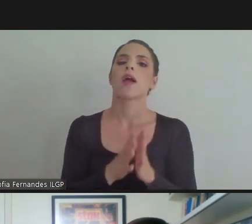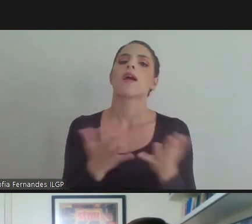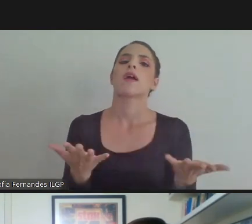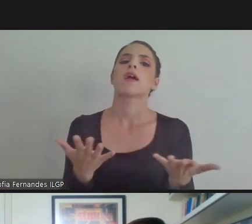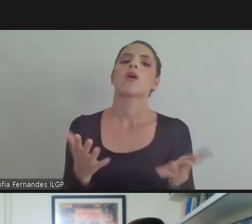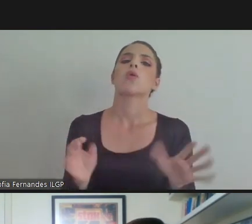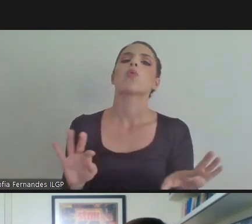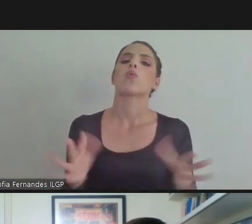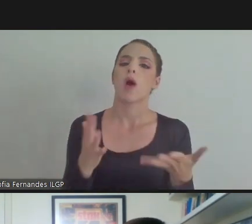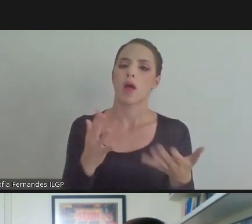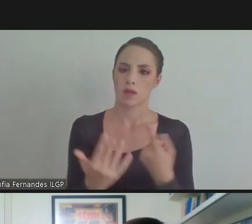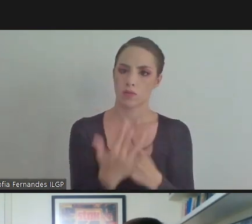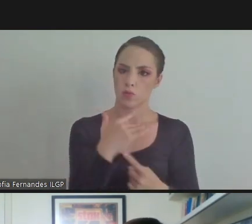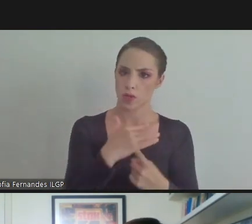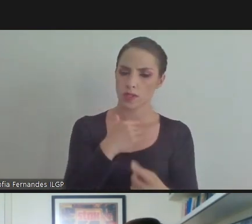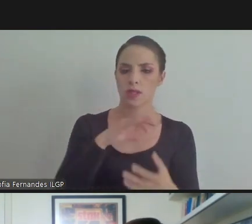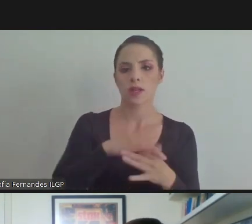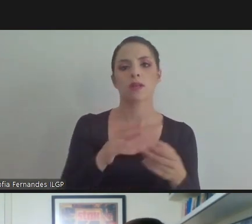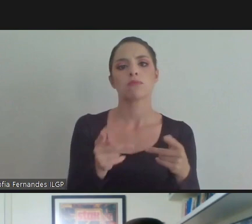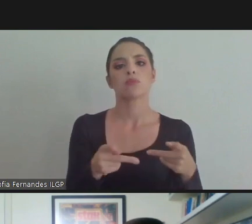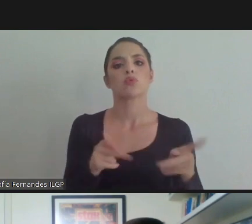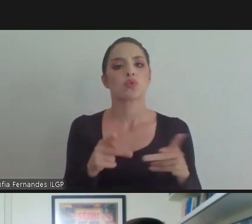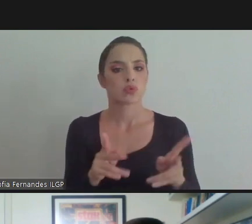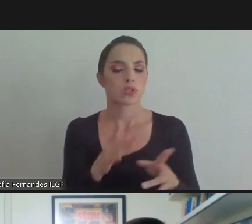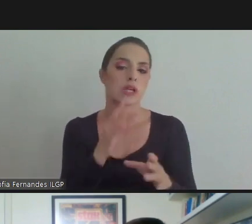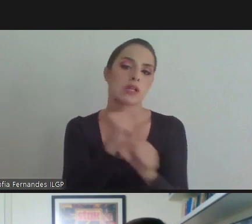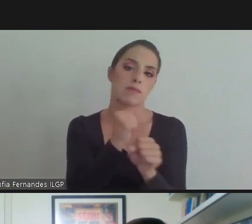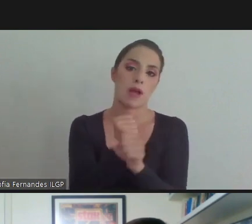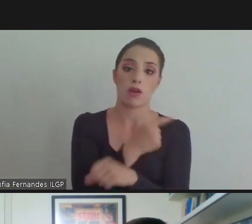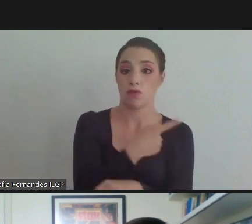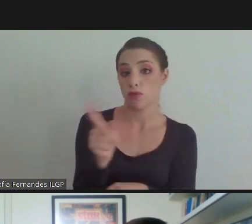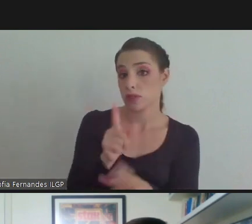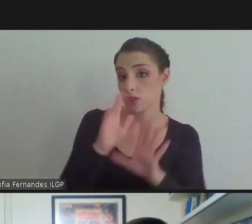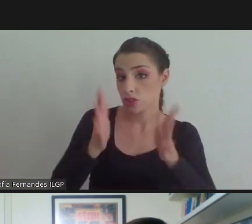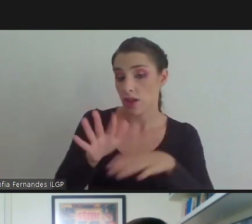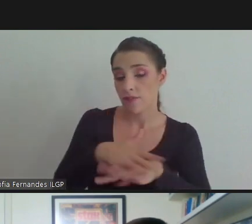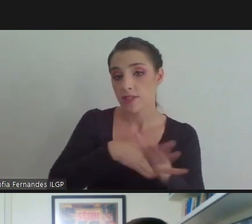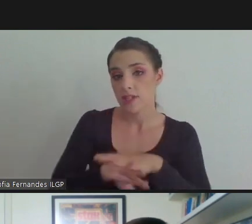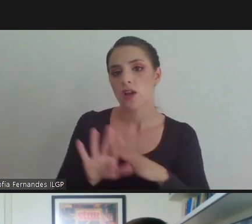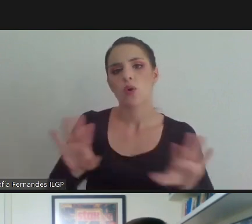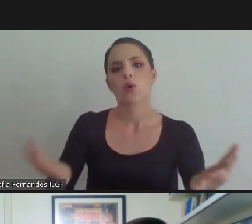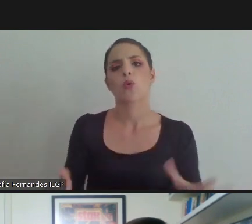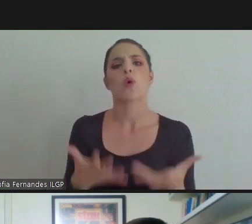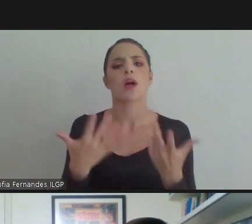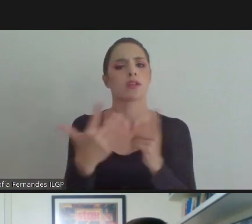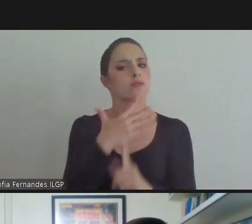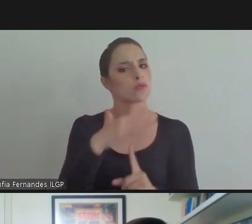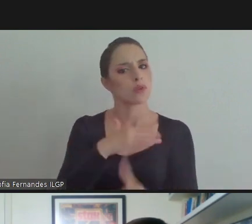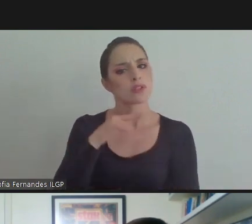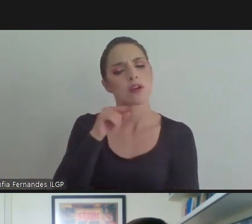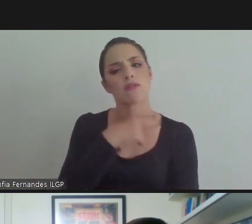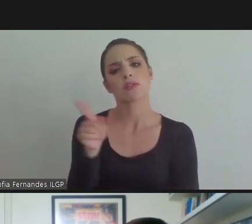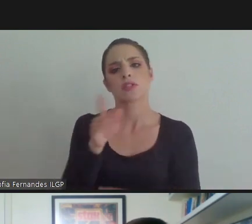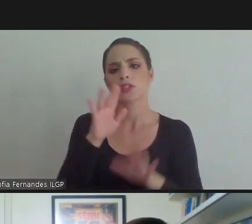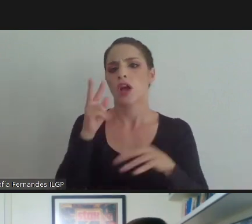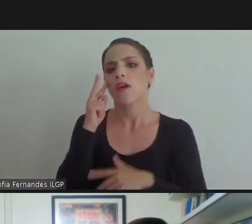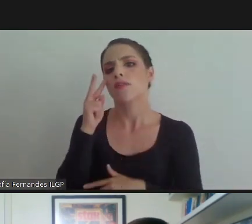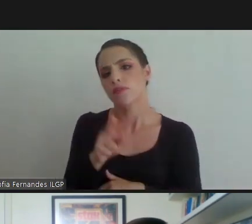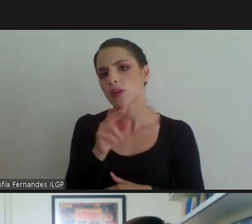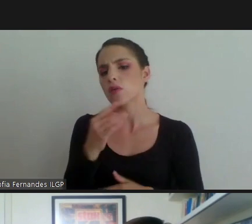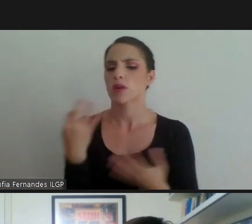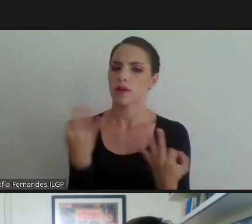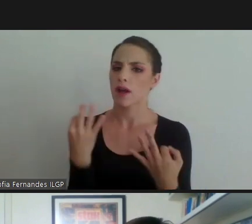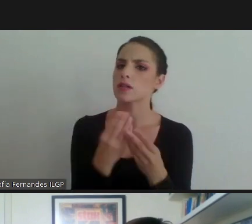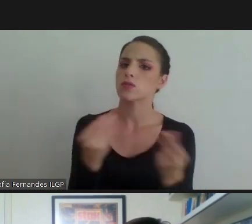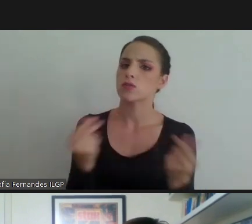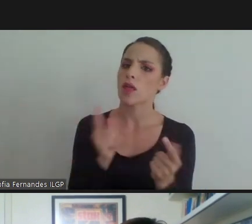desta metodologia de trabalho que vocês já têm vindo a aplicar, que impactos é que já podem observar, que já